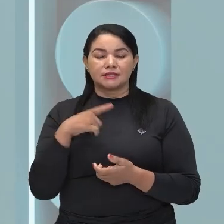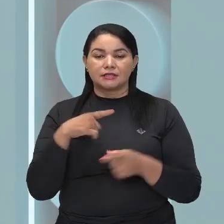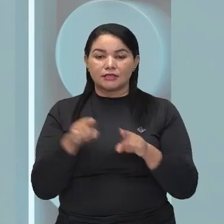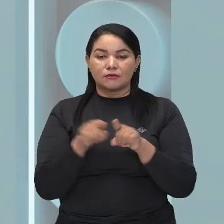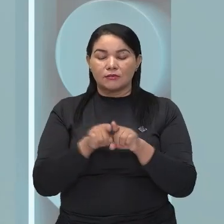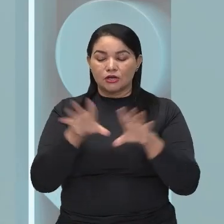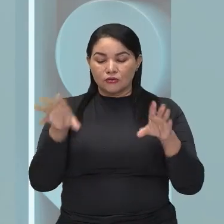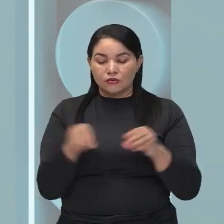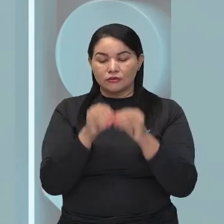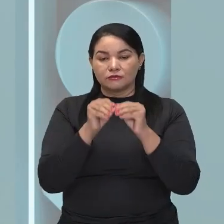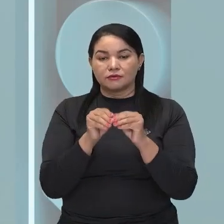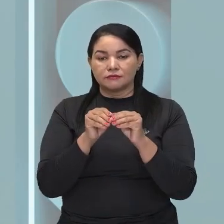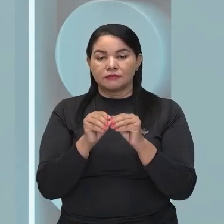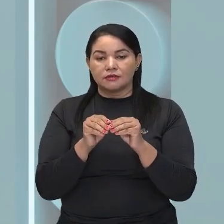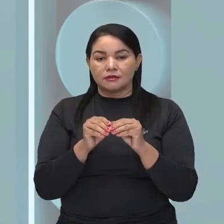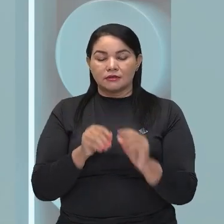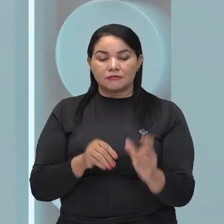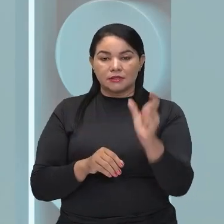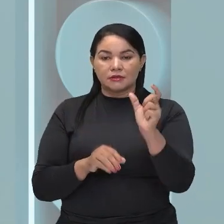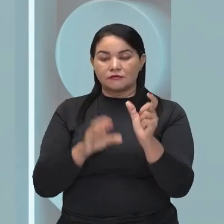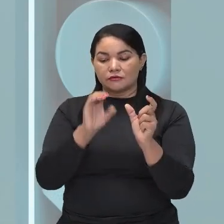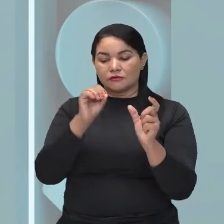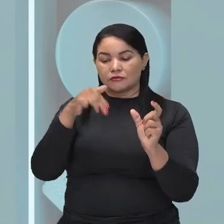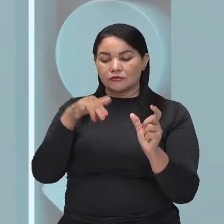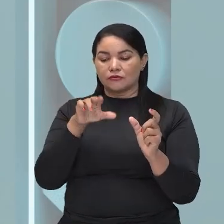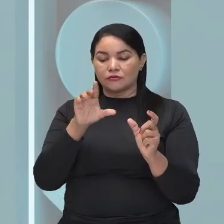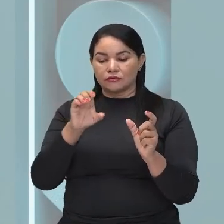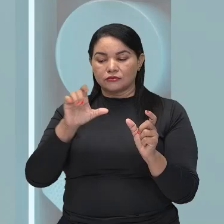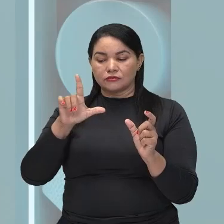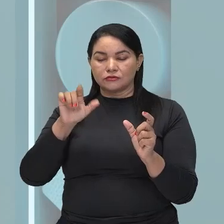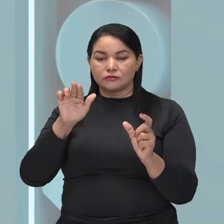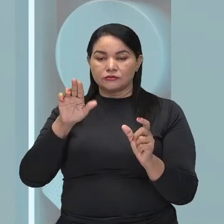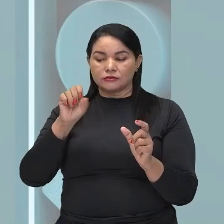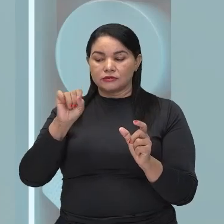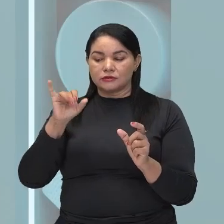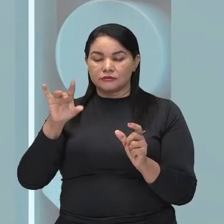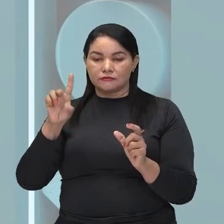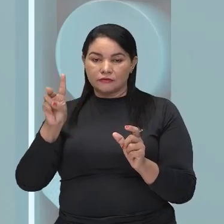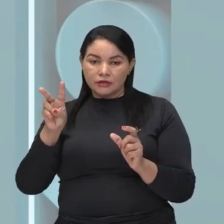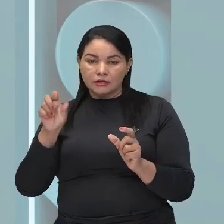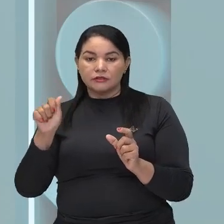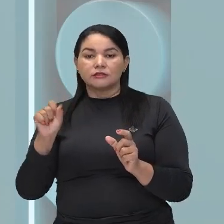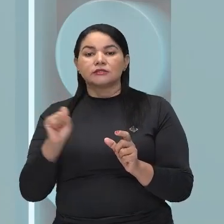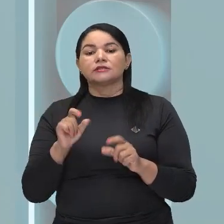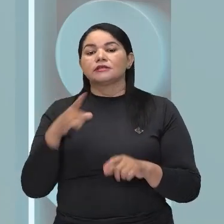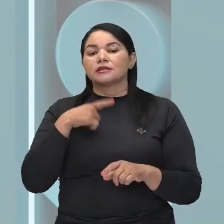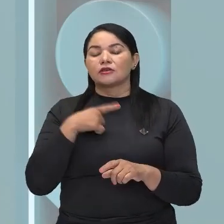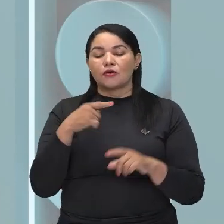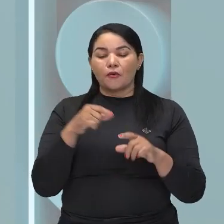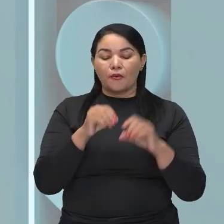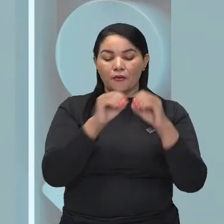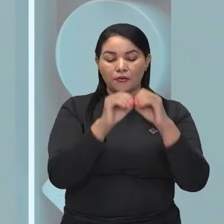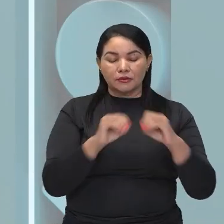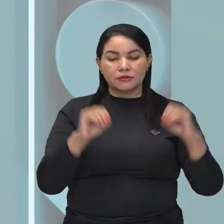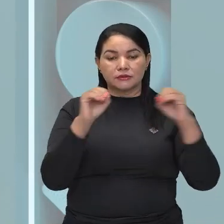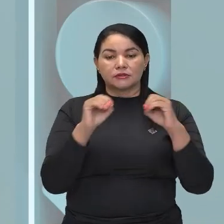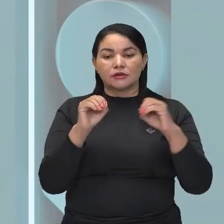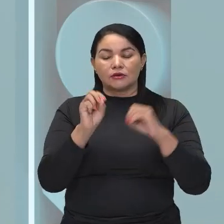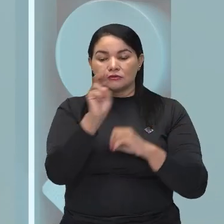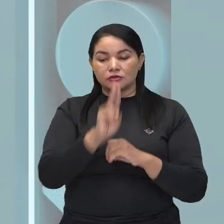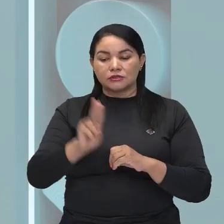como o próprio nome já diz, são orações que, uma vez utilizadas no